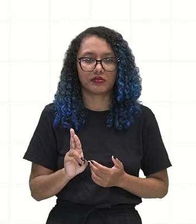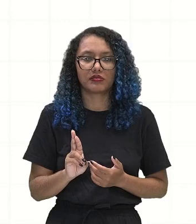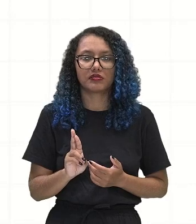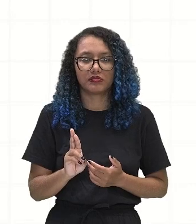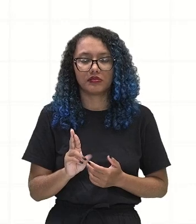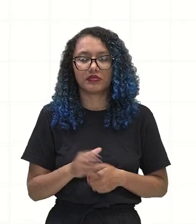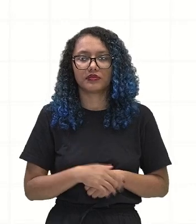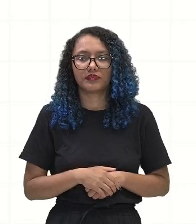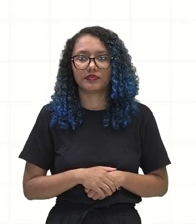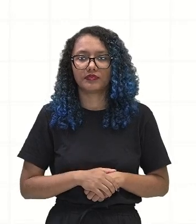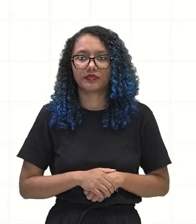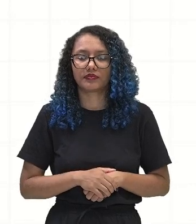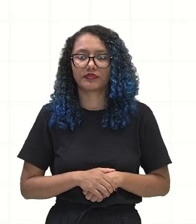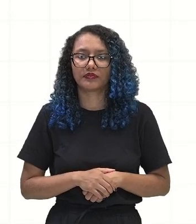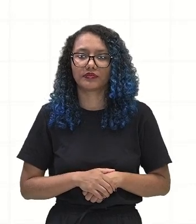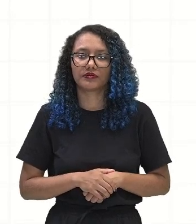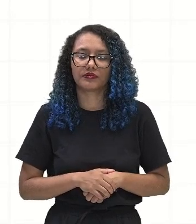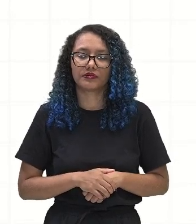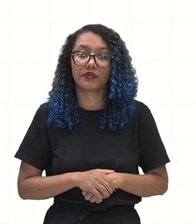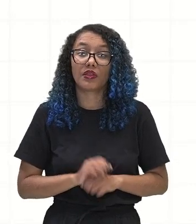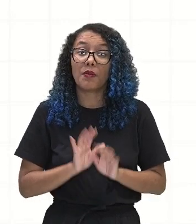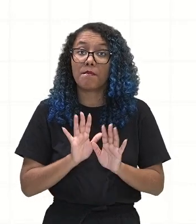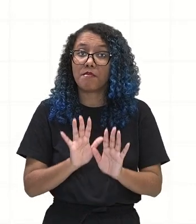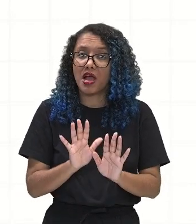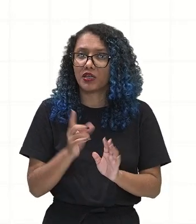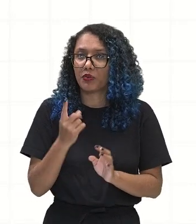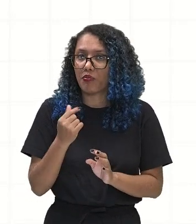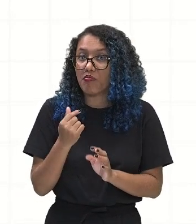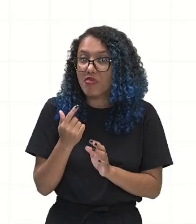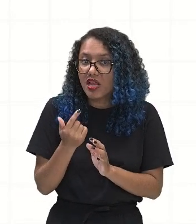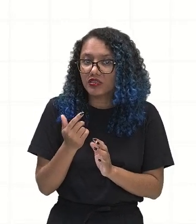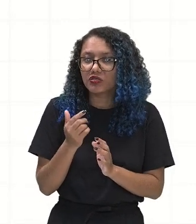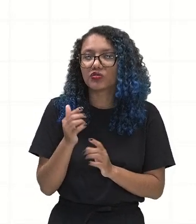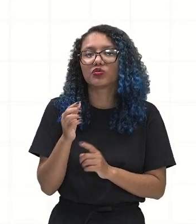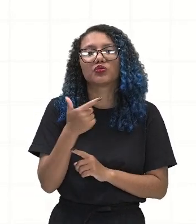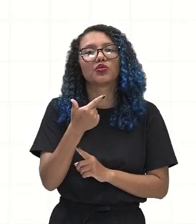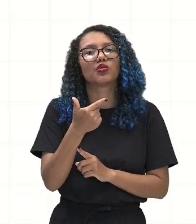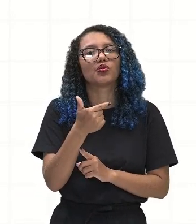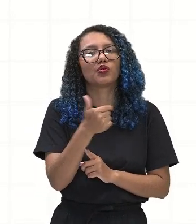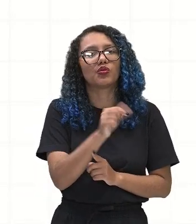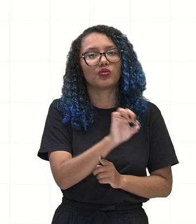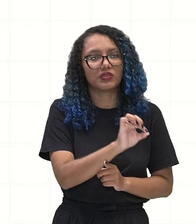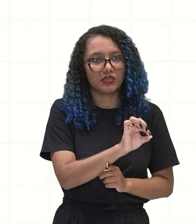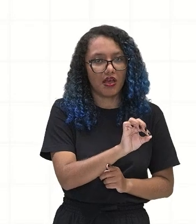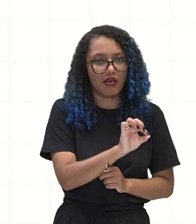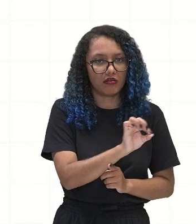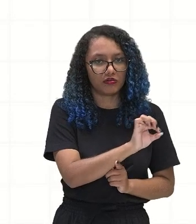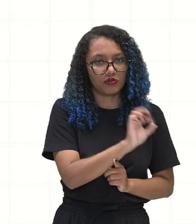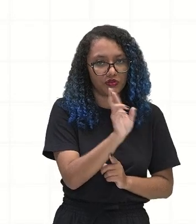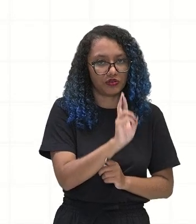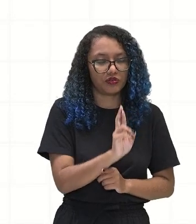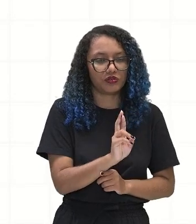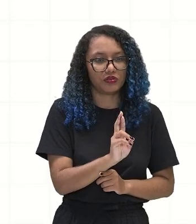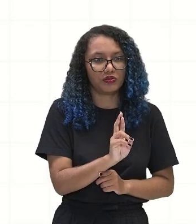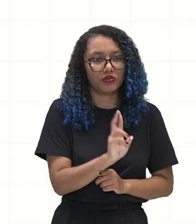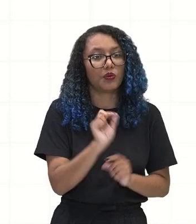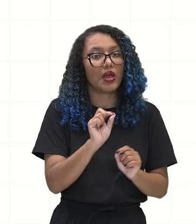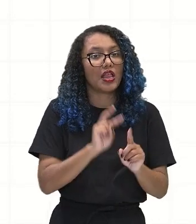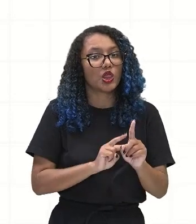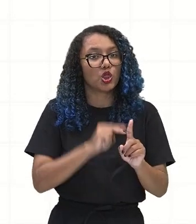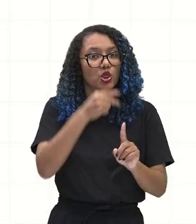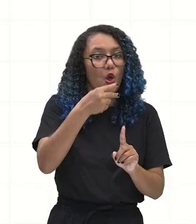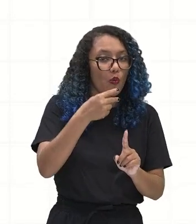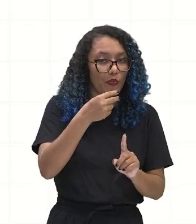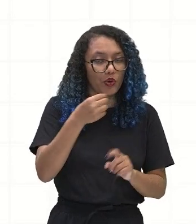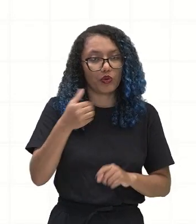cada 100. Ah, professor, mas é 200. E aí que você pensar, ora, 200 é o dobro